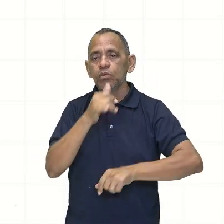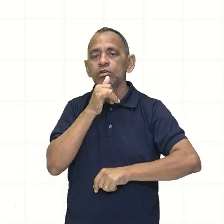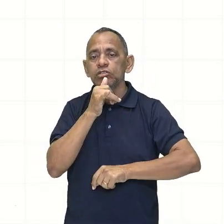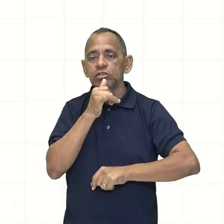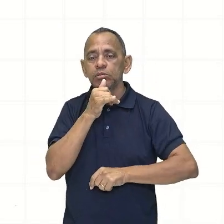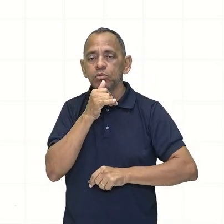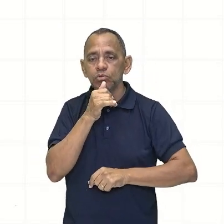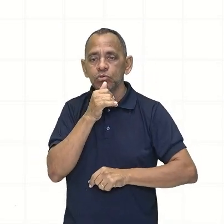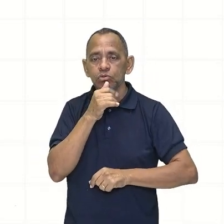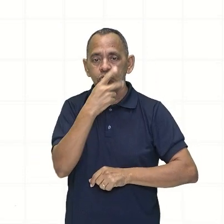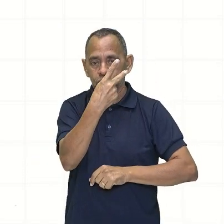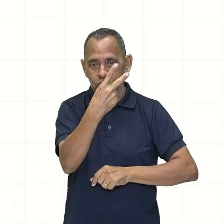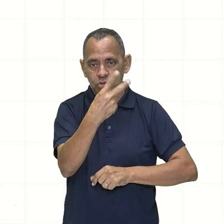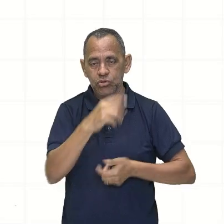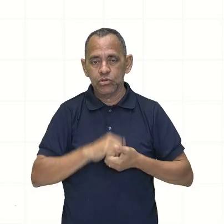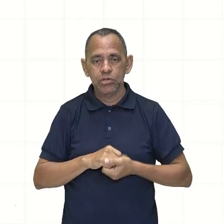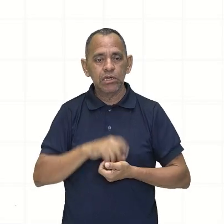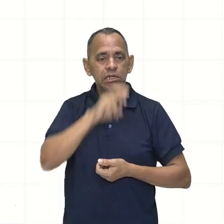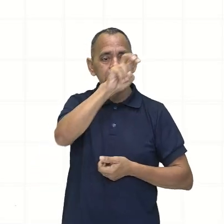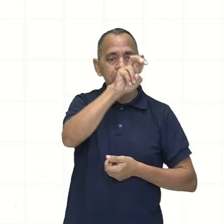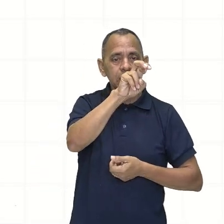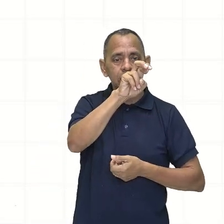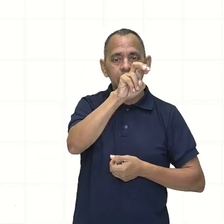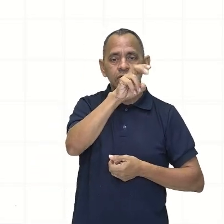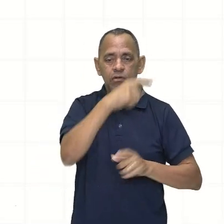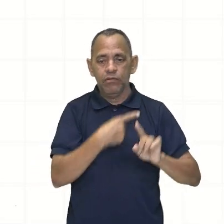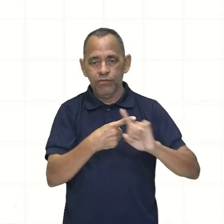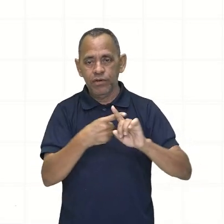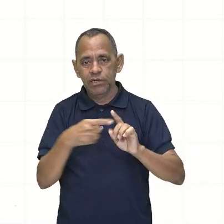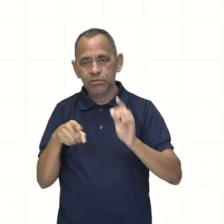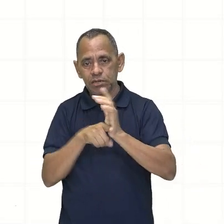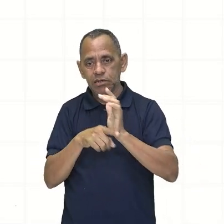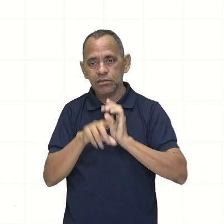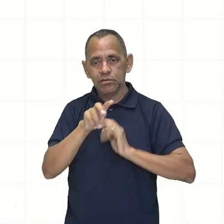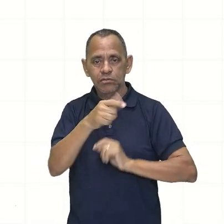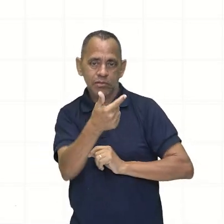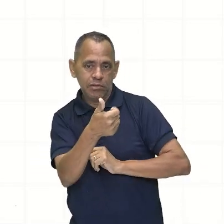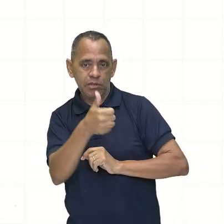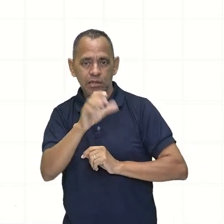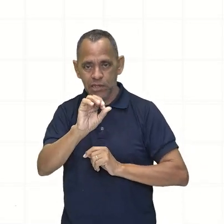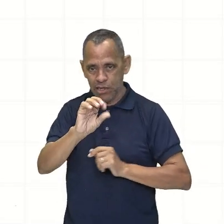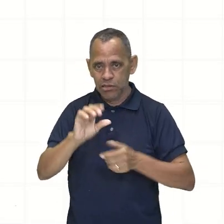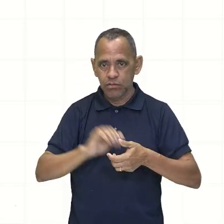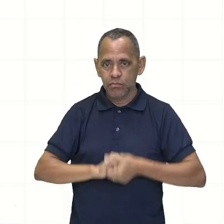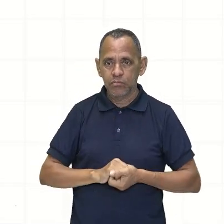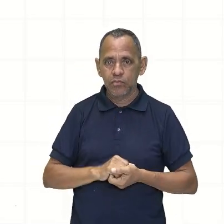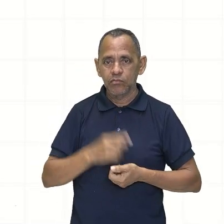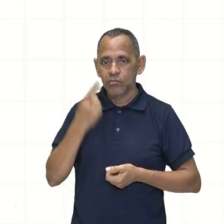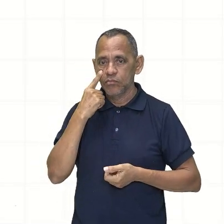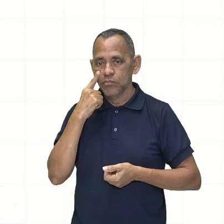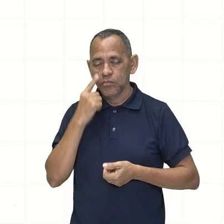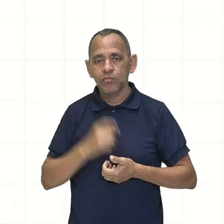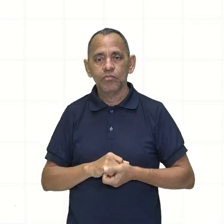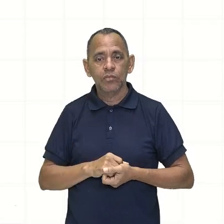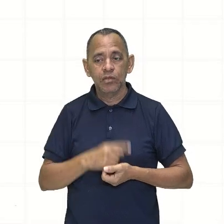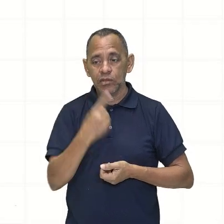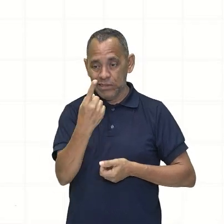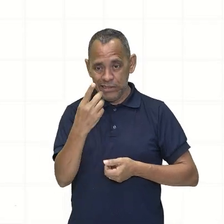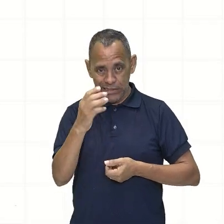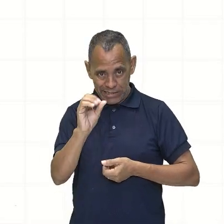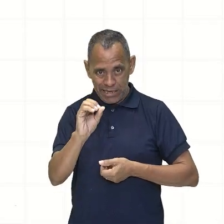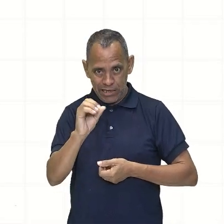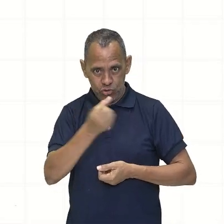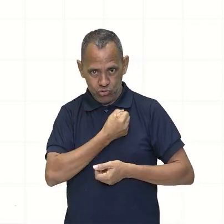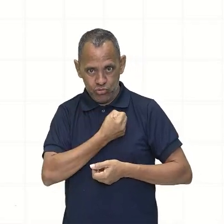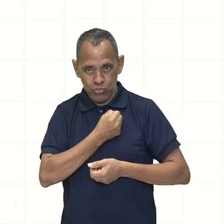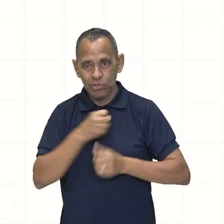2. 5 vezes menos 10. Observe que o 10 é negativo, mas o 5 não é.